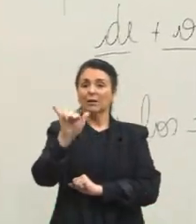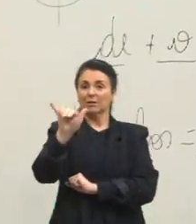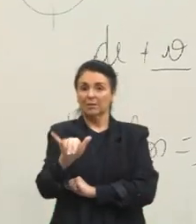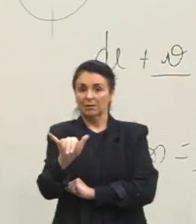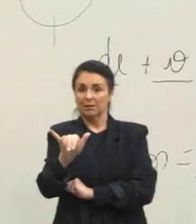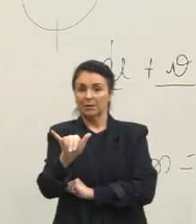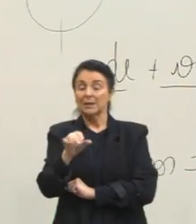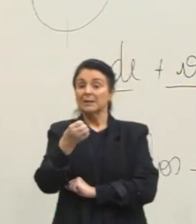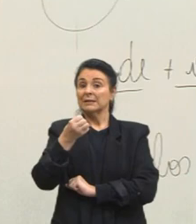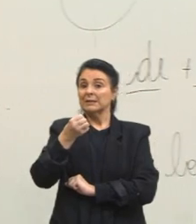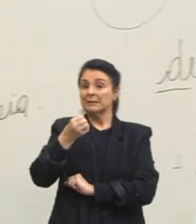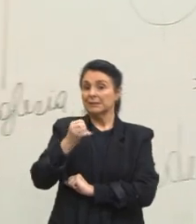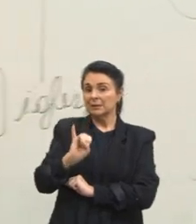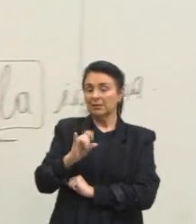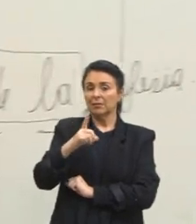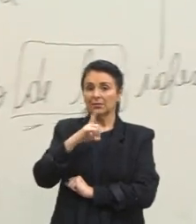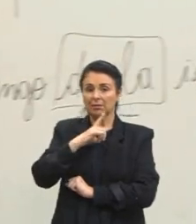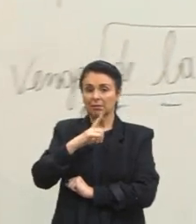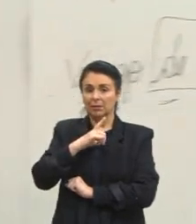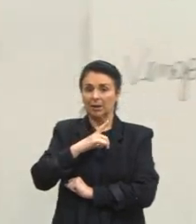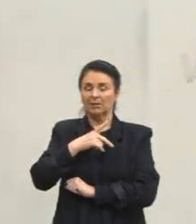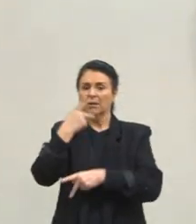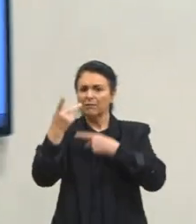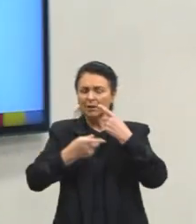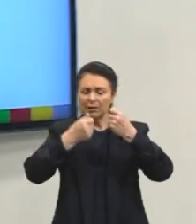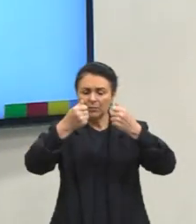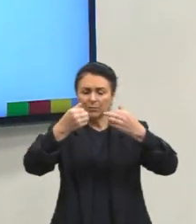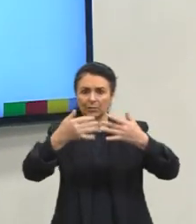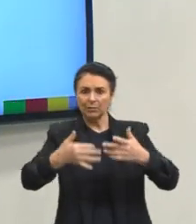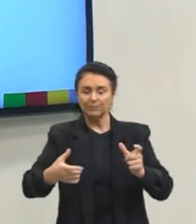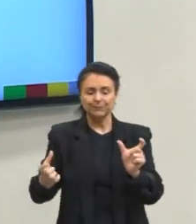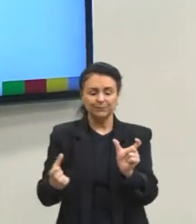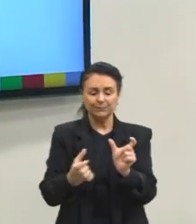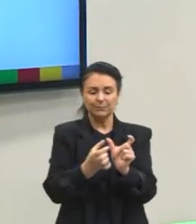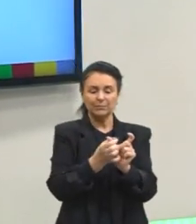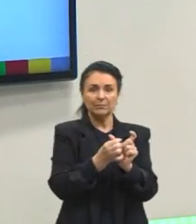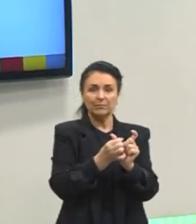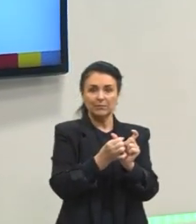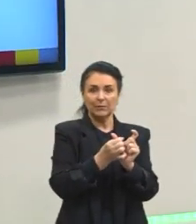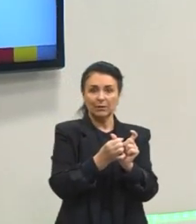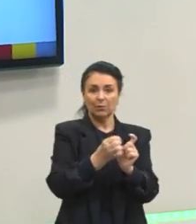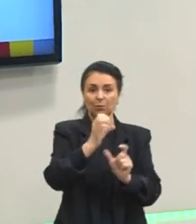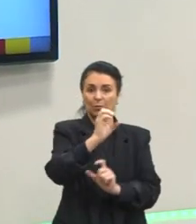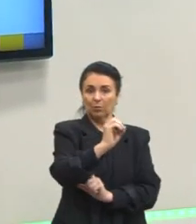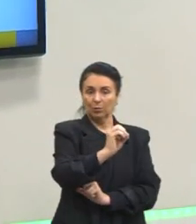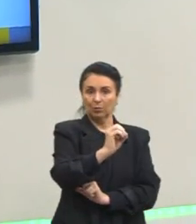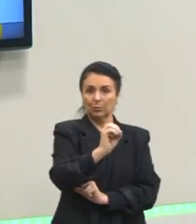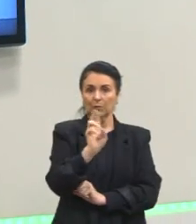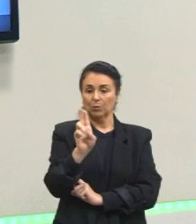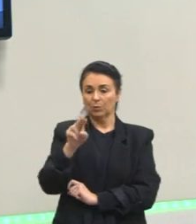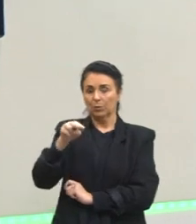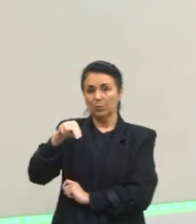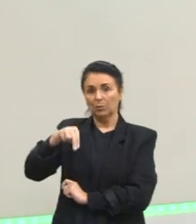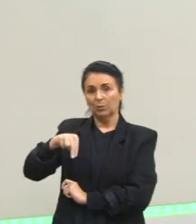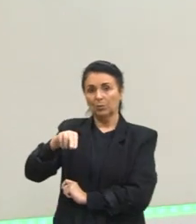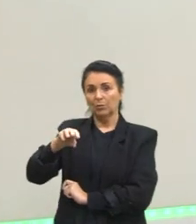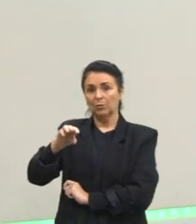for se estivermos falando da conjunção ó né Uno